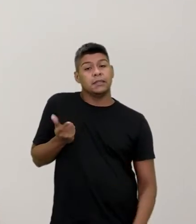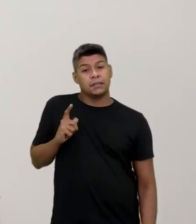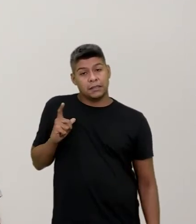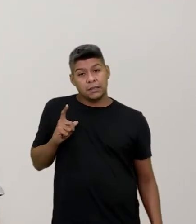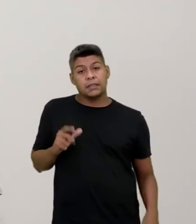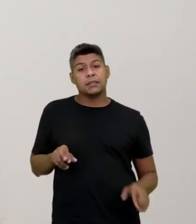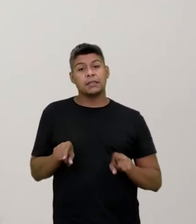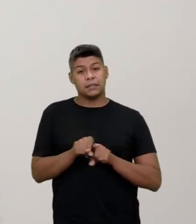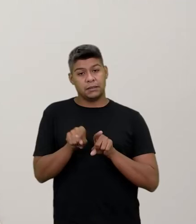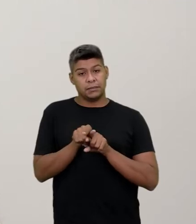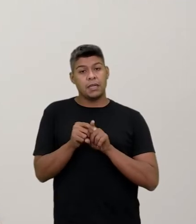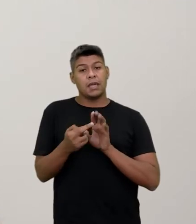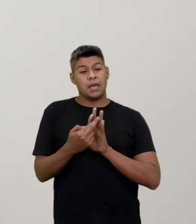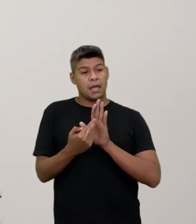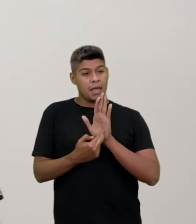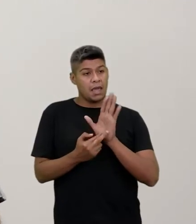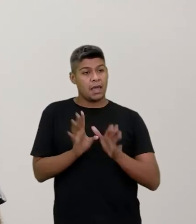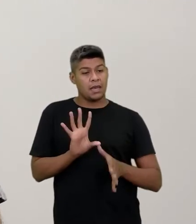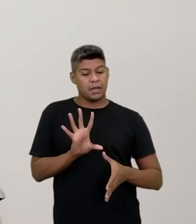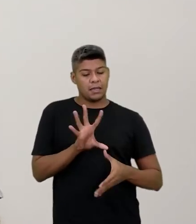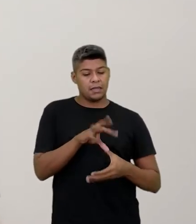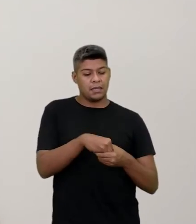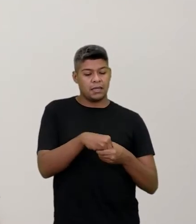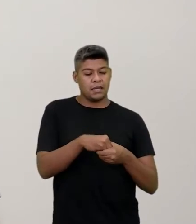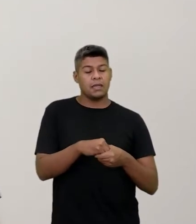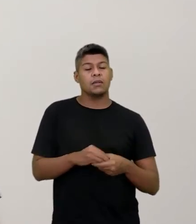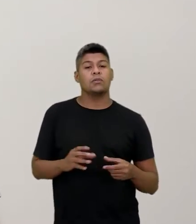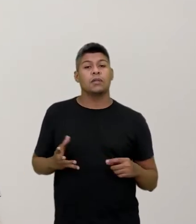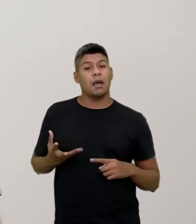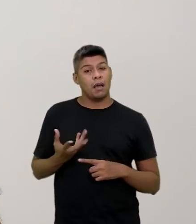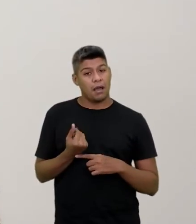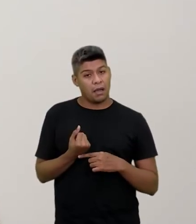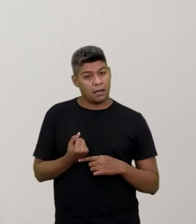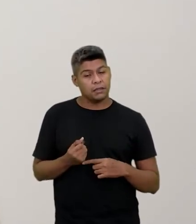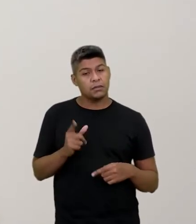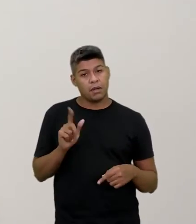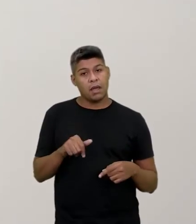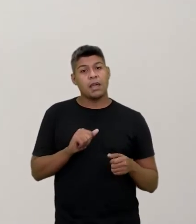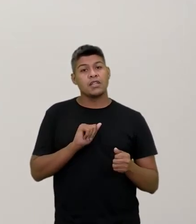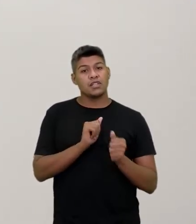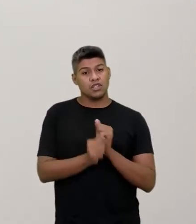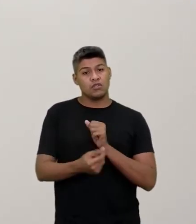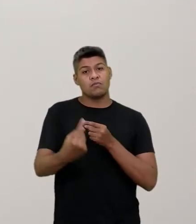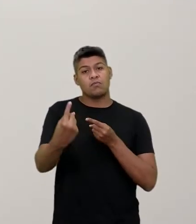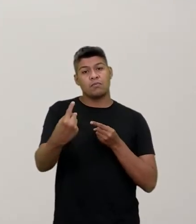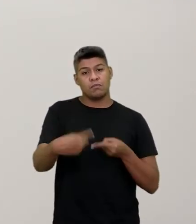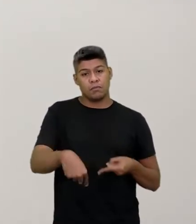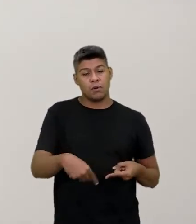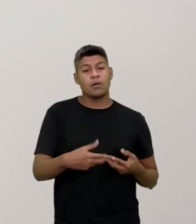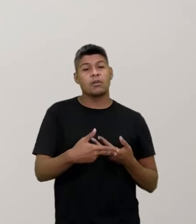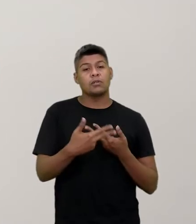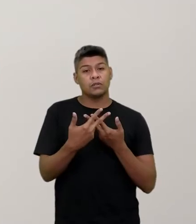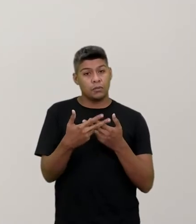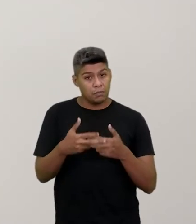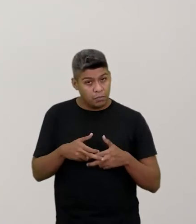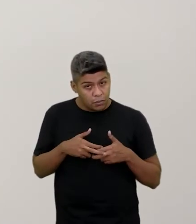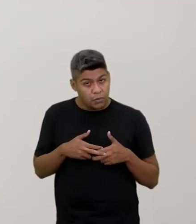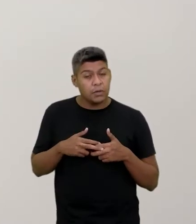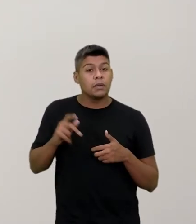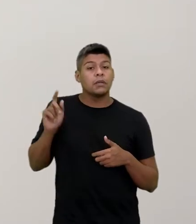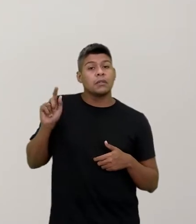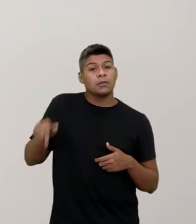as regras dentro da arte marcial, que daí vira um esporte de combate. Então é por isso que essas artes marciais elas